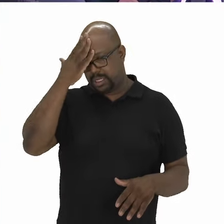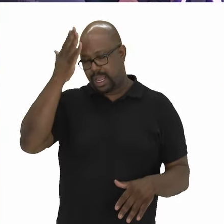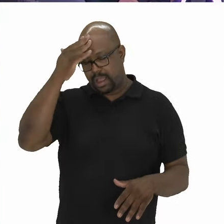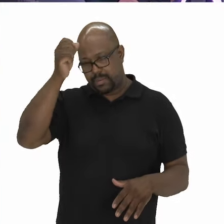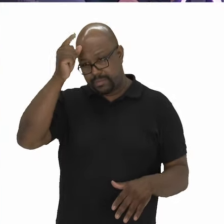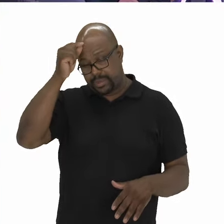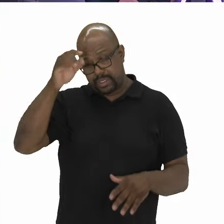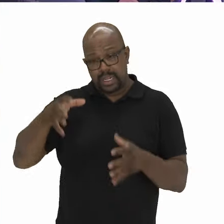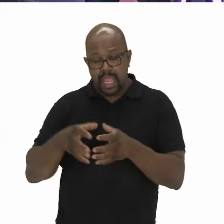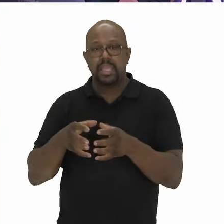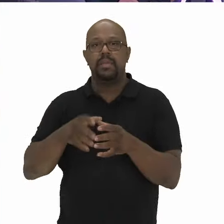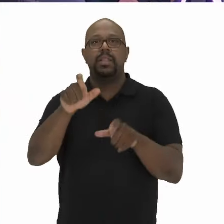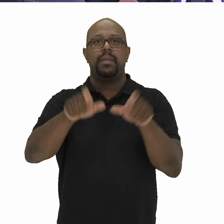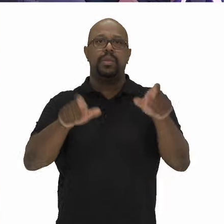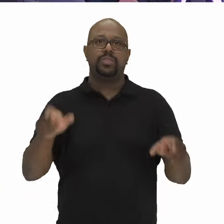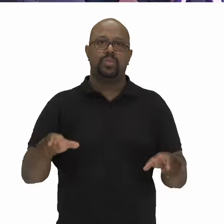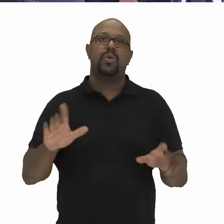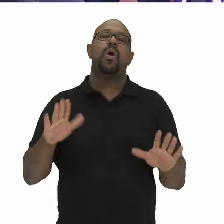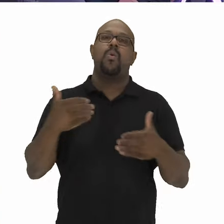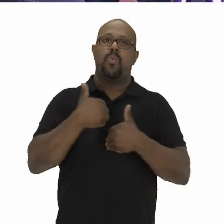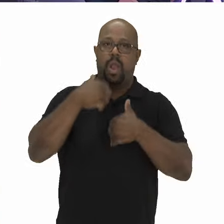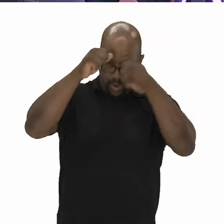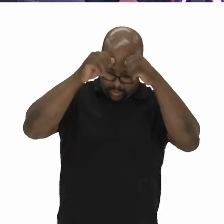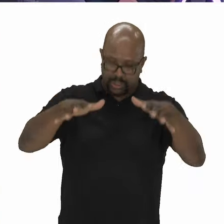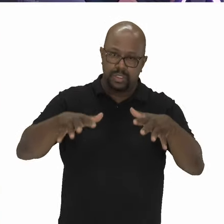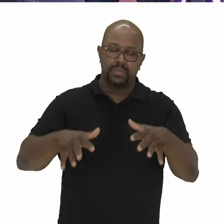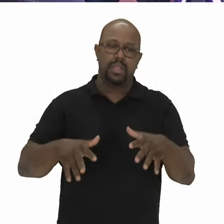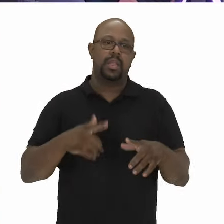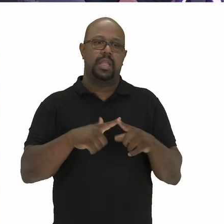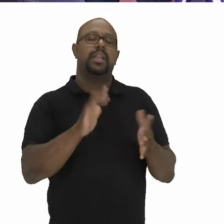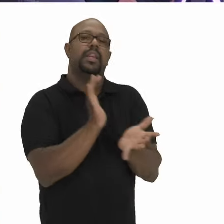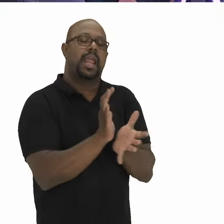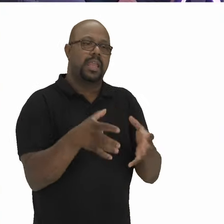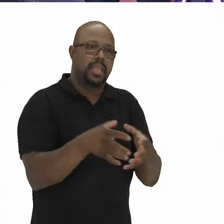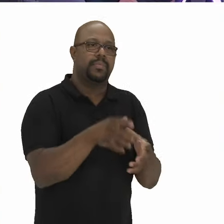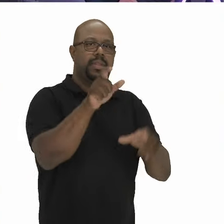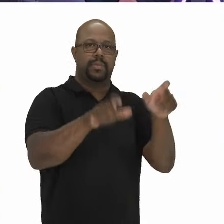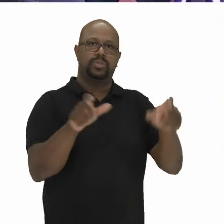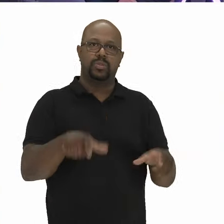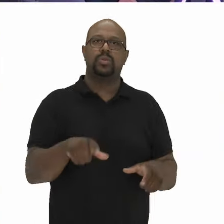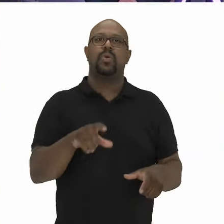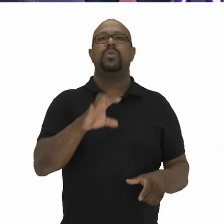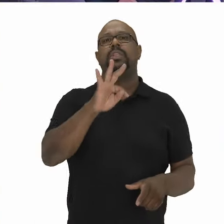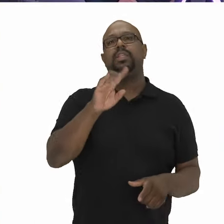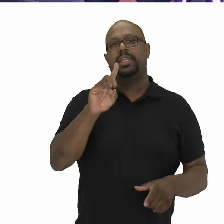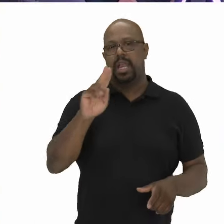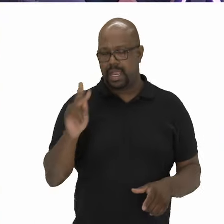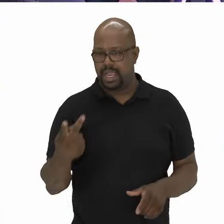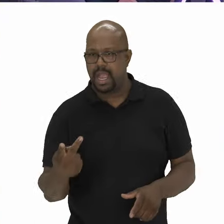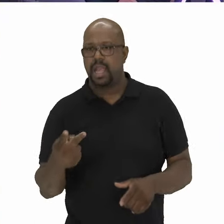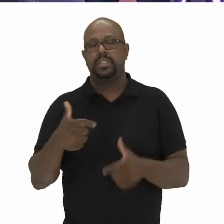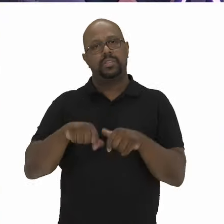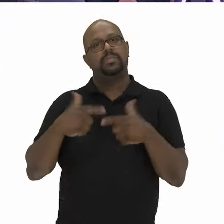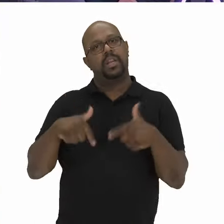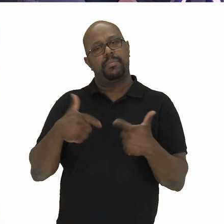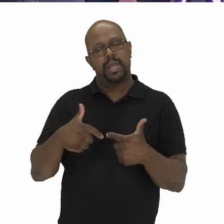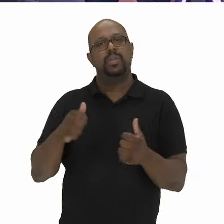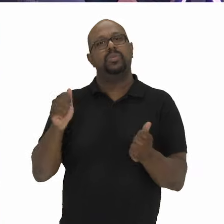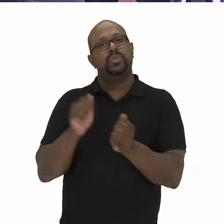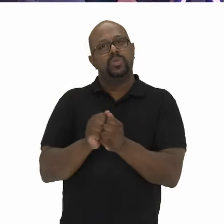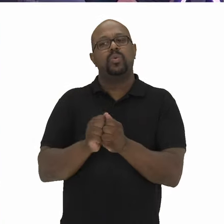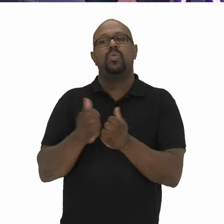ficam sabendo que na equipe existem pessoas com autismo né que na equipe existem pessoas com TDH que estão